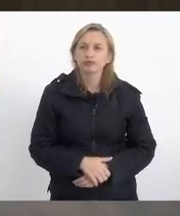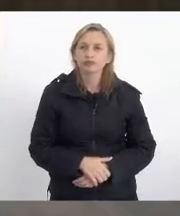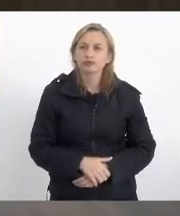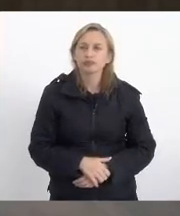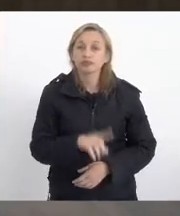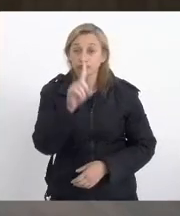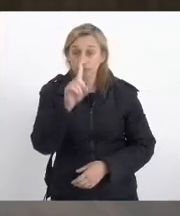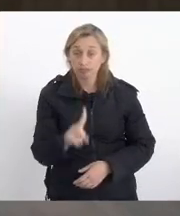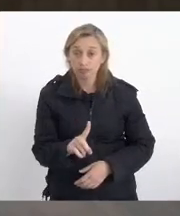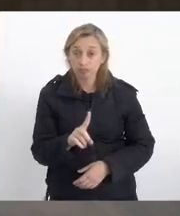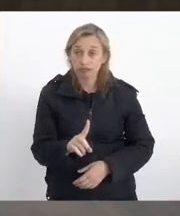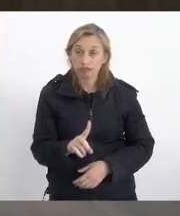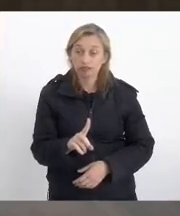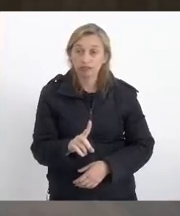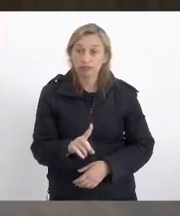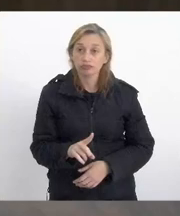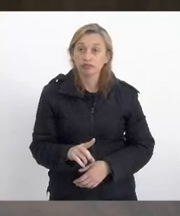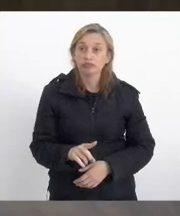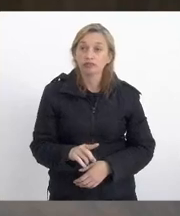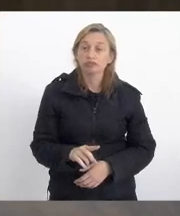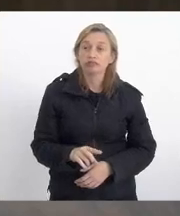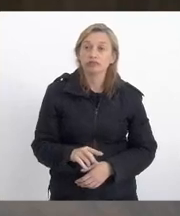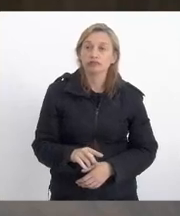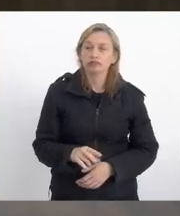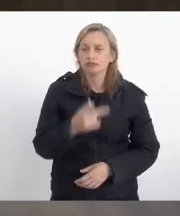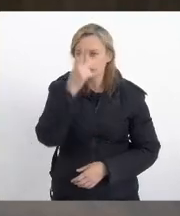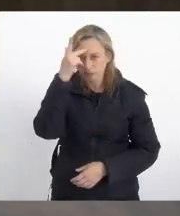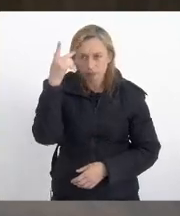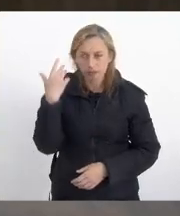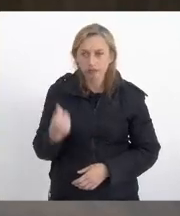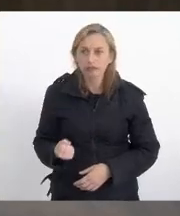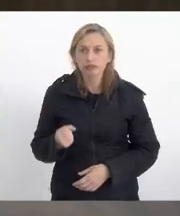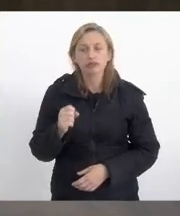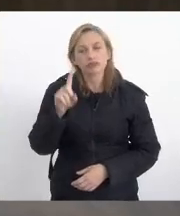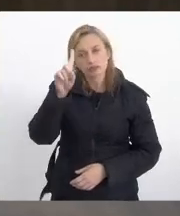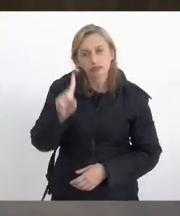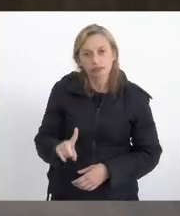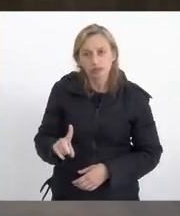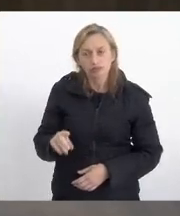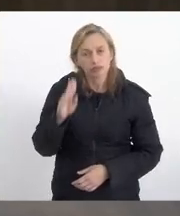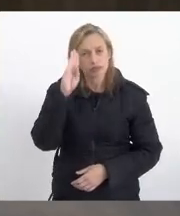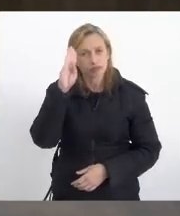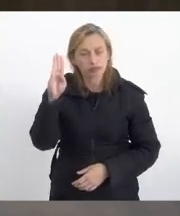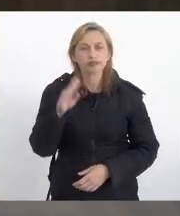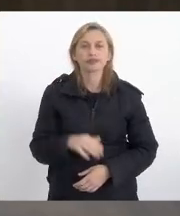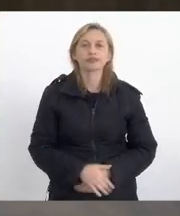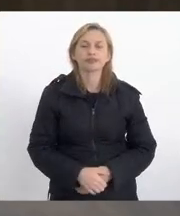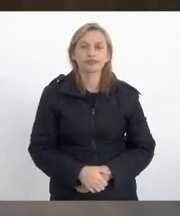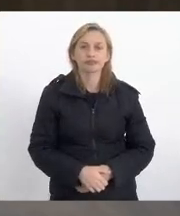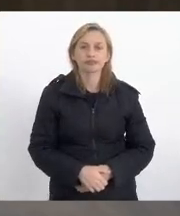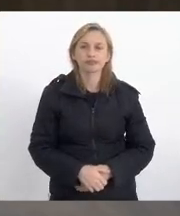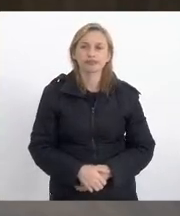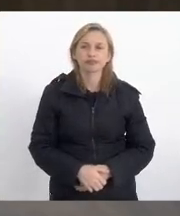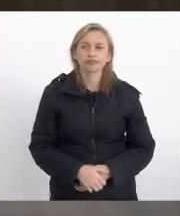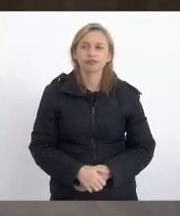esse direito dos pensionistas é um direito sagrado. E